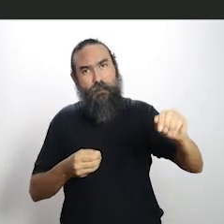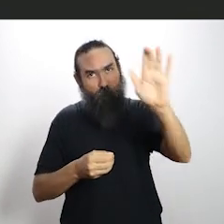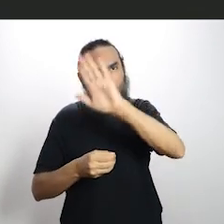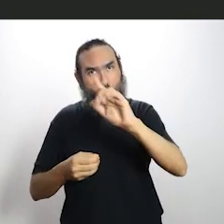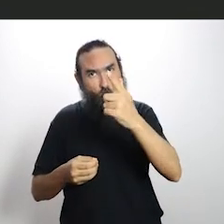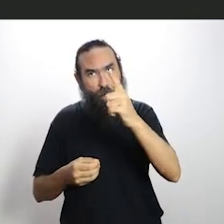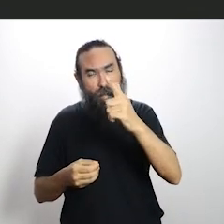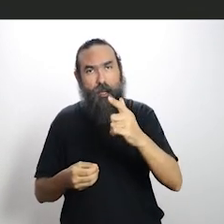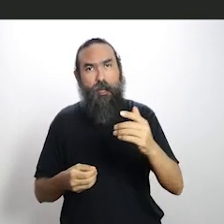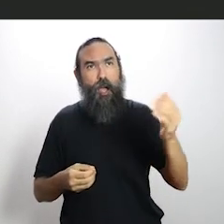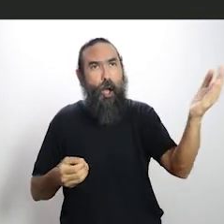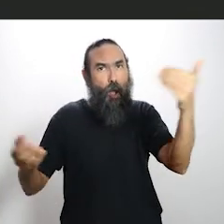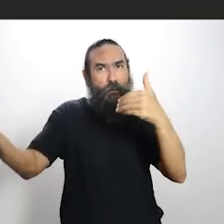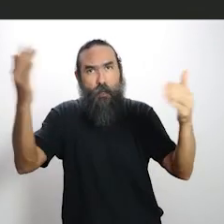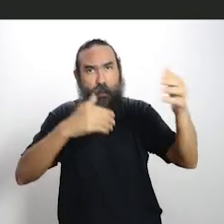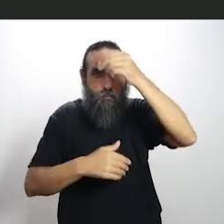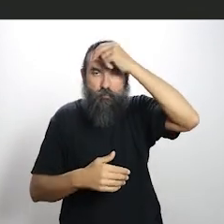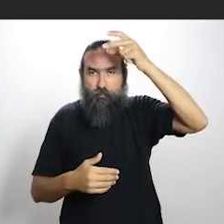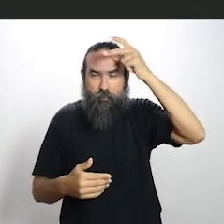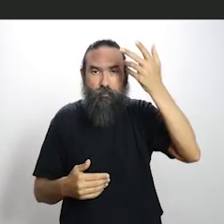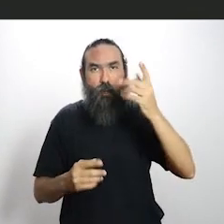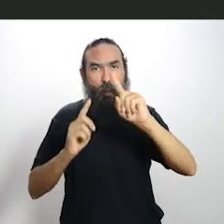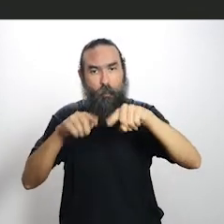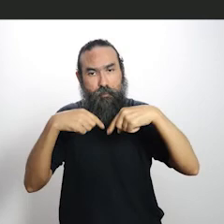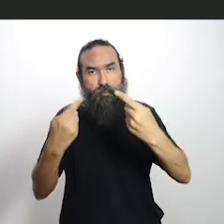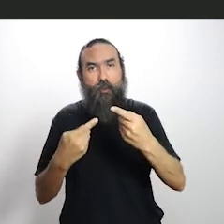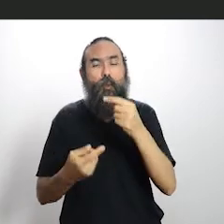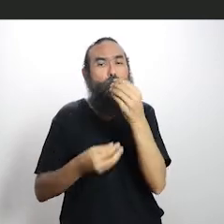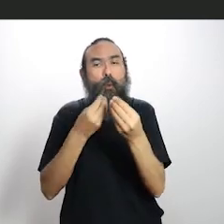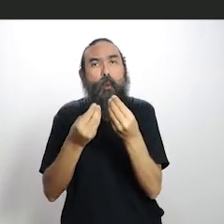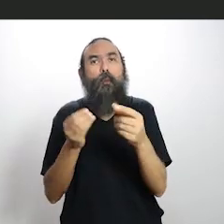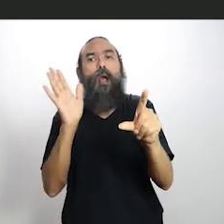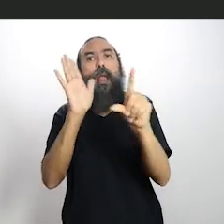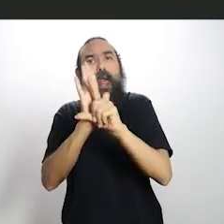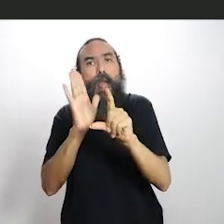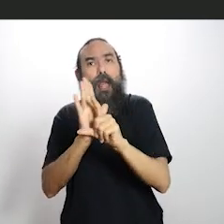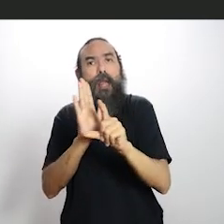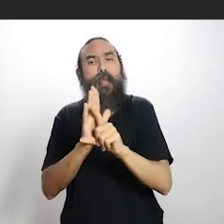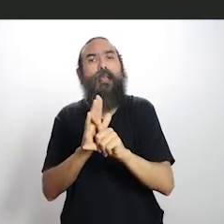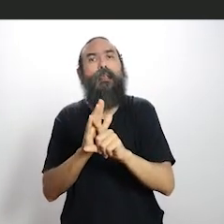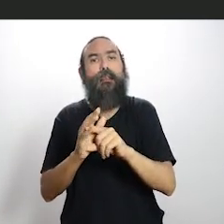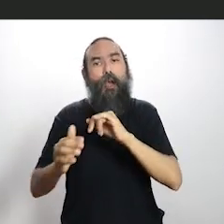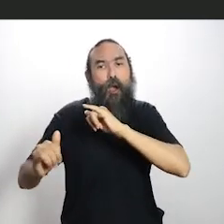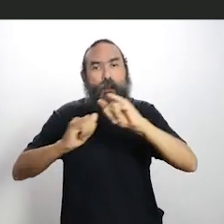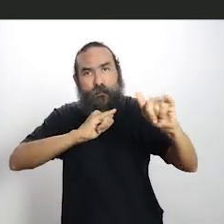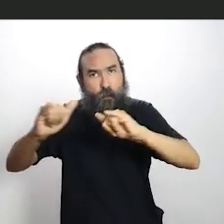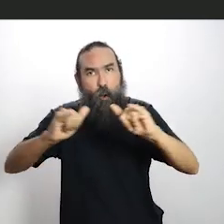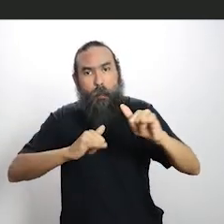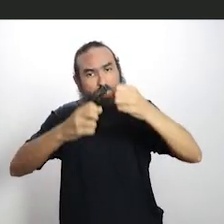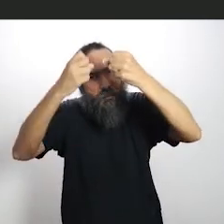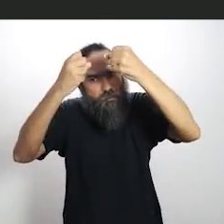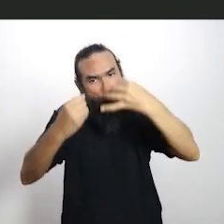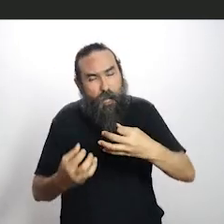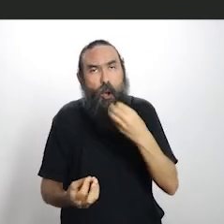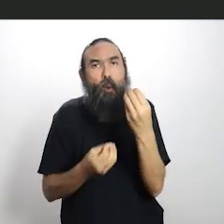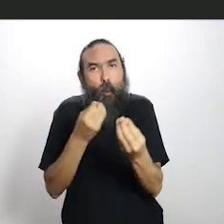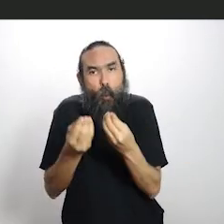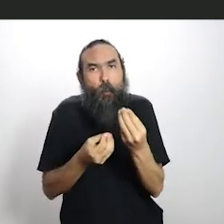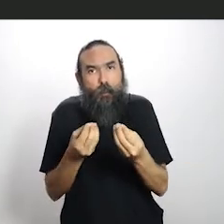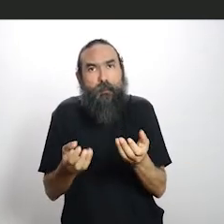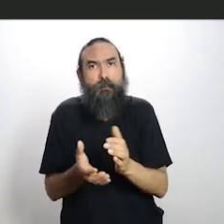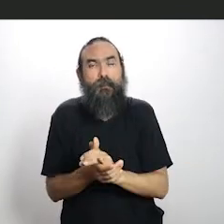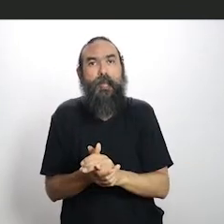para que a gente pudesse estar informando o que a gente tem de informação nesse momento obviamente já foi falado nós dependemos ainda